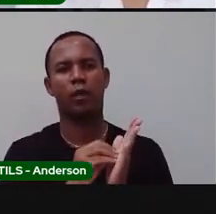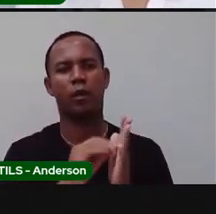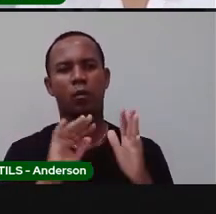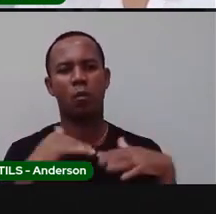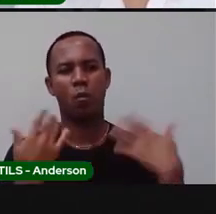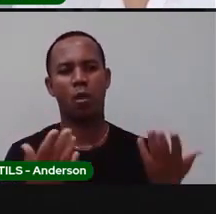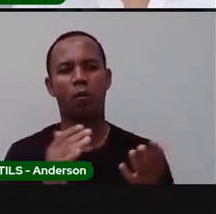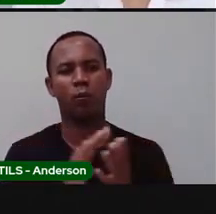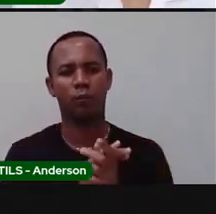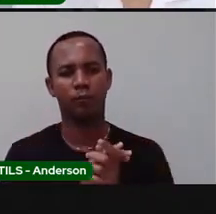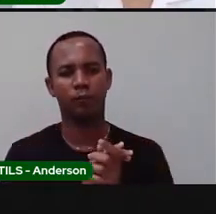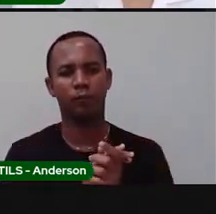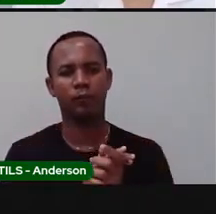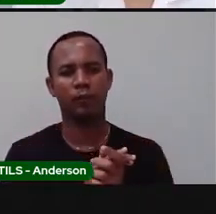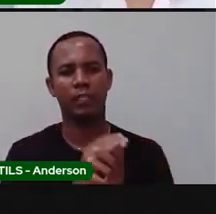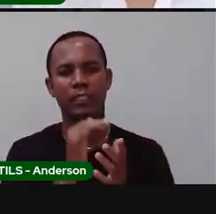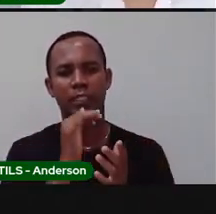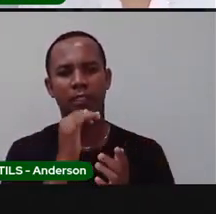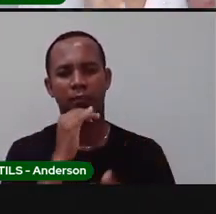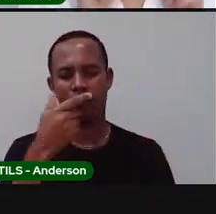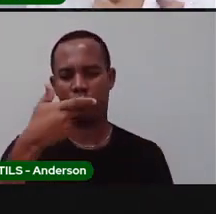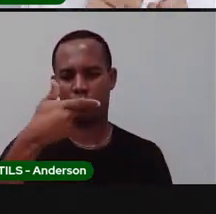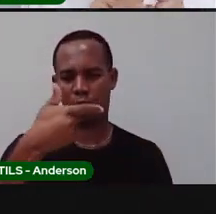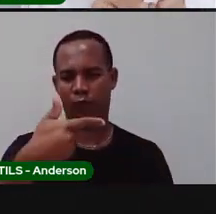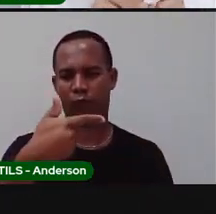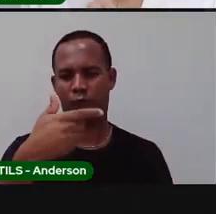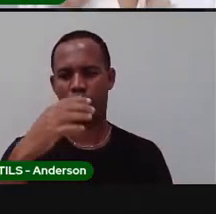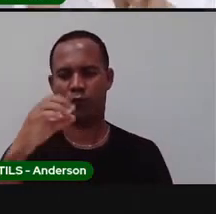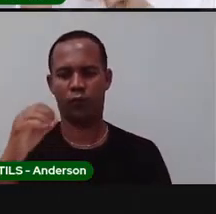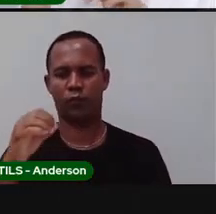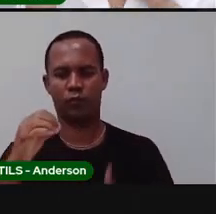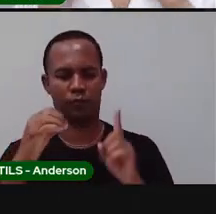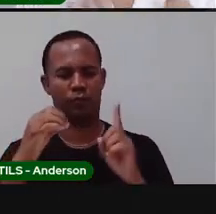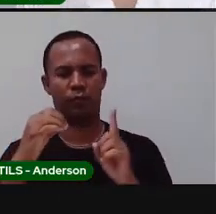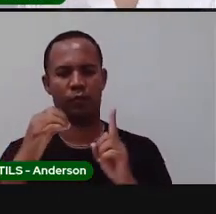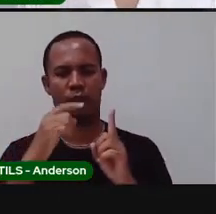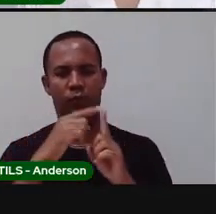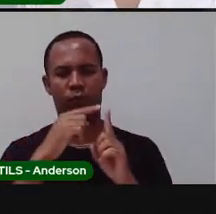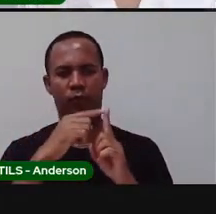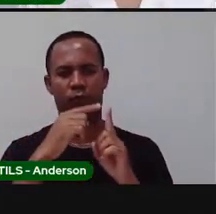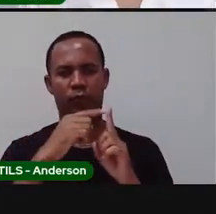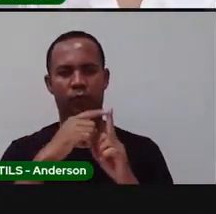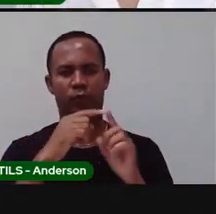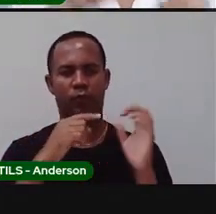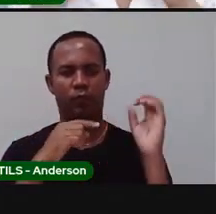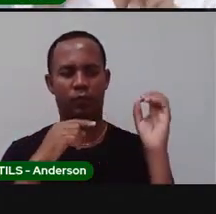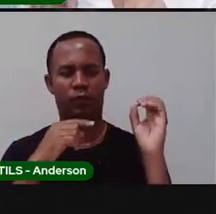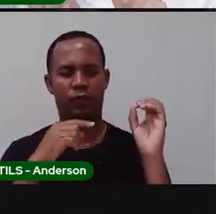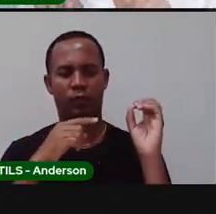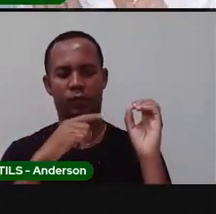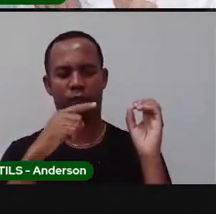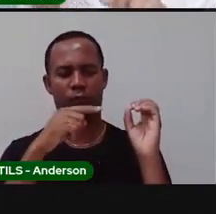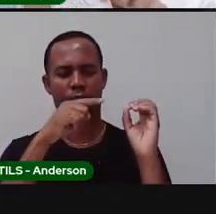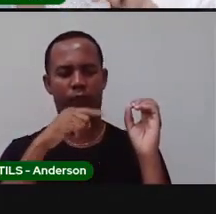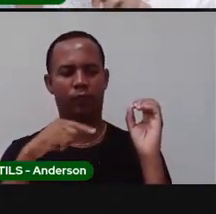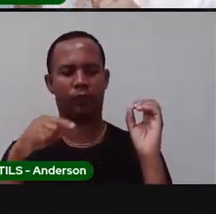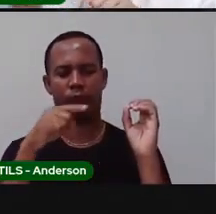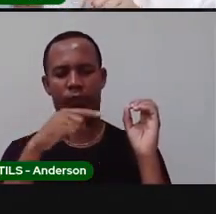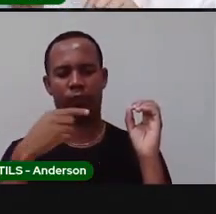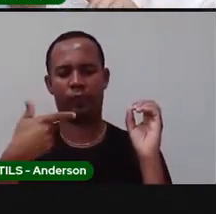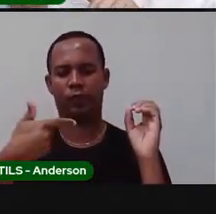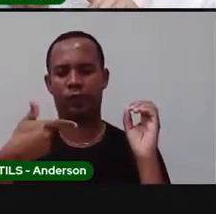Vamos tentar? Comecei com 20. Pulei um quadrinho. Comecei com 0. Pulei um quadrinho, fui